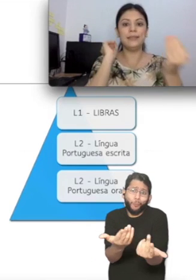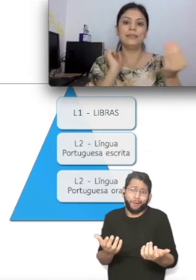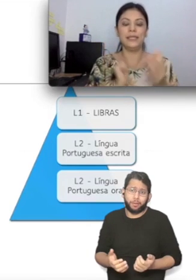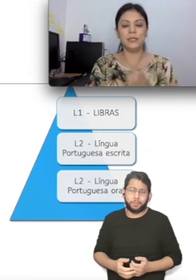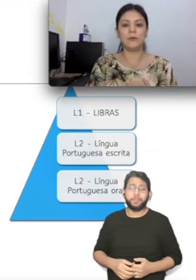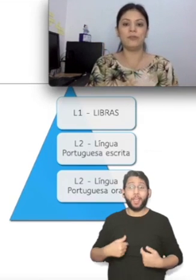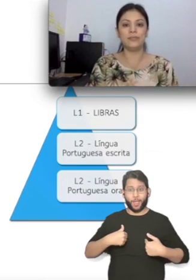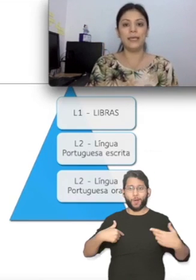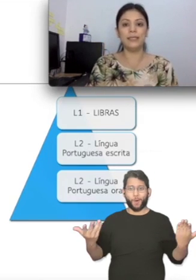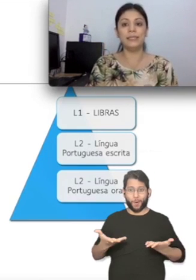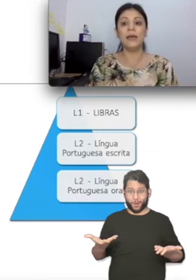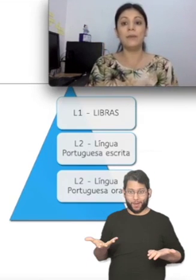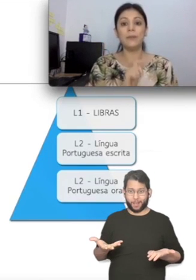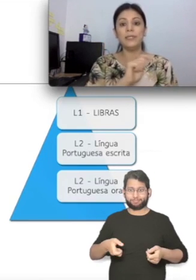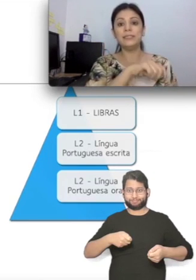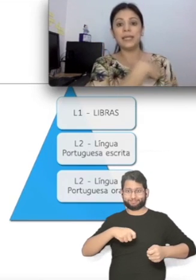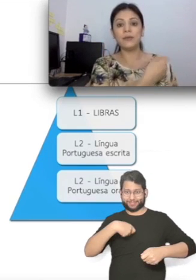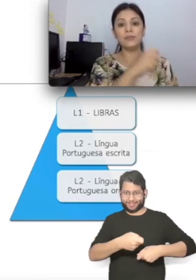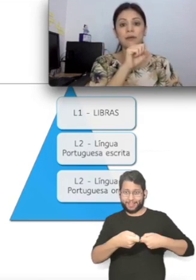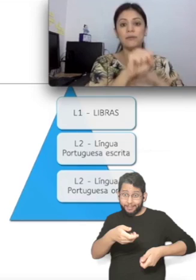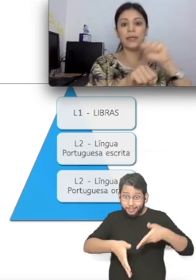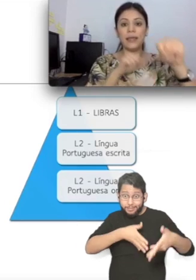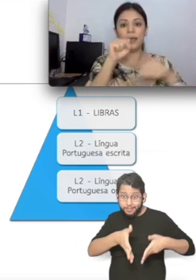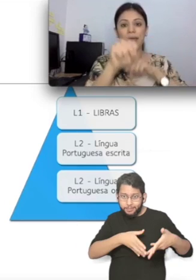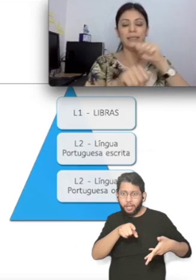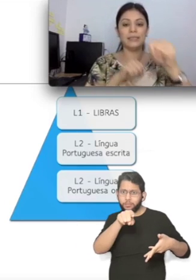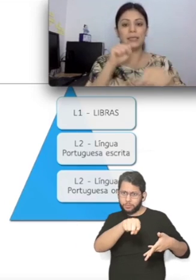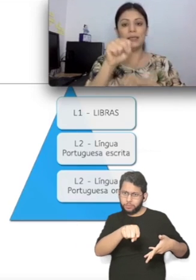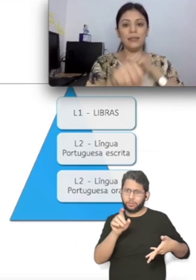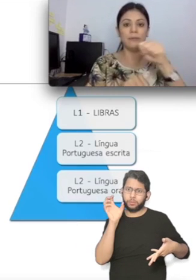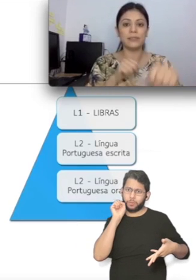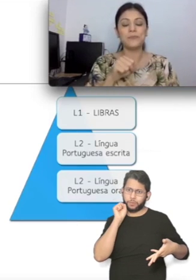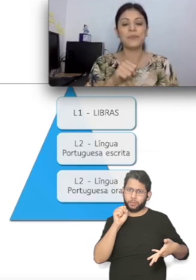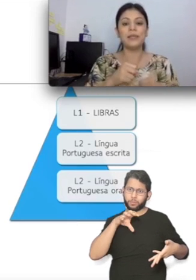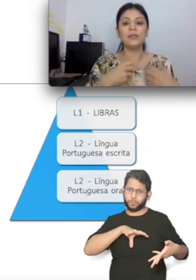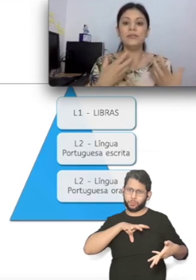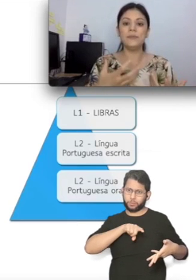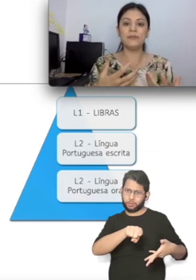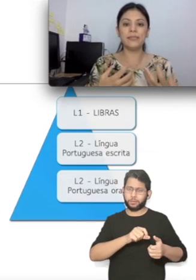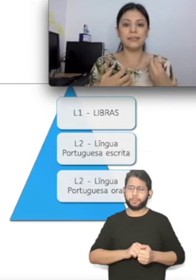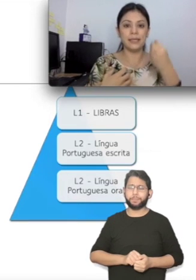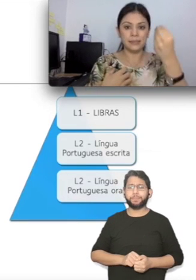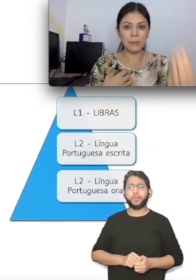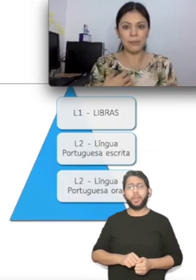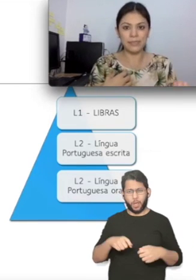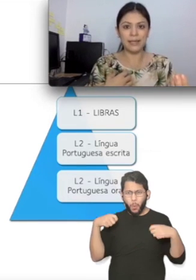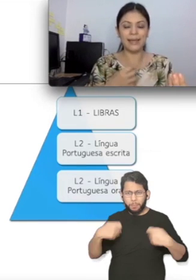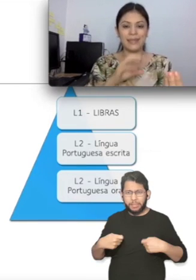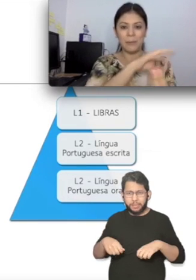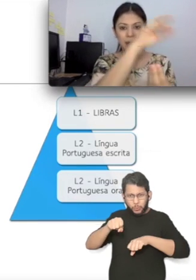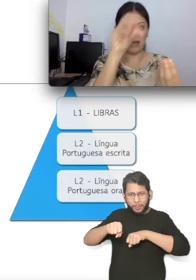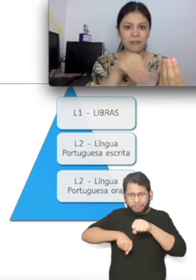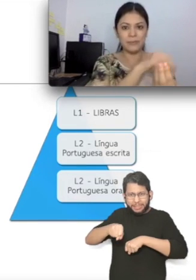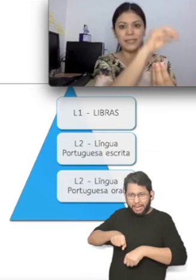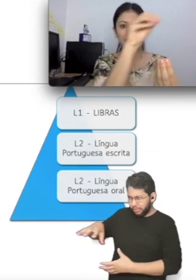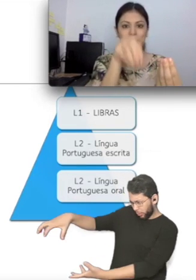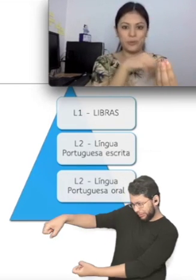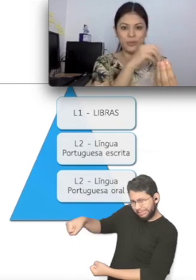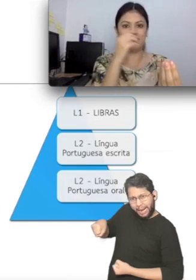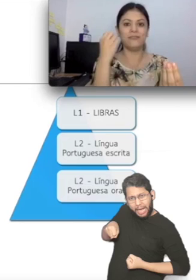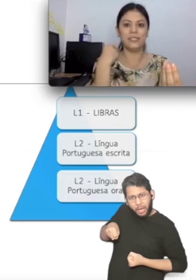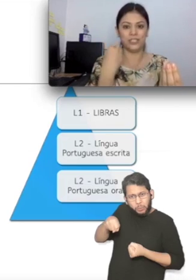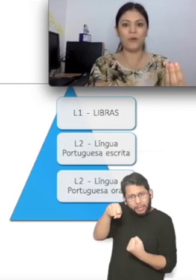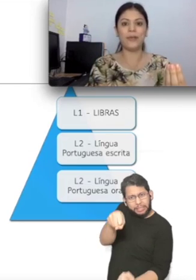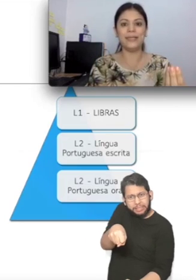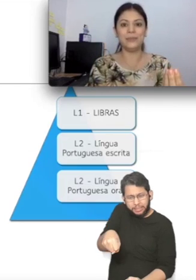bicicleta e trazer aqui para vocês para poder ensinar que o sinal dela é esse aqui em Libras. É só dizer para vocês, sabe bicicleta? A palavra bicicleta em